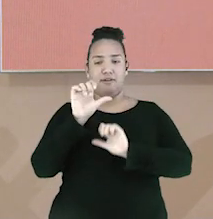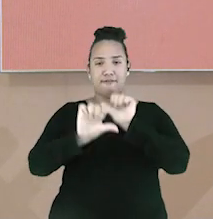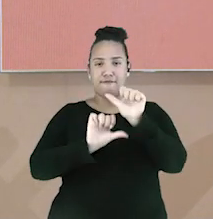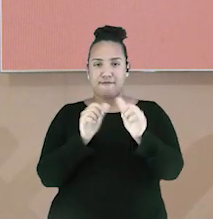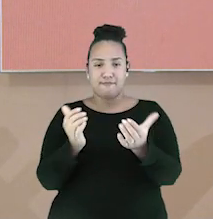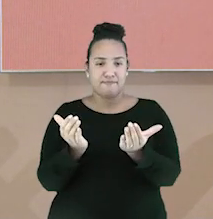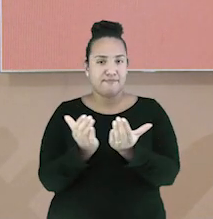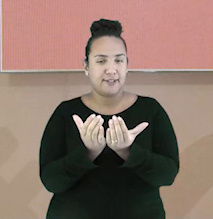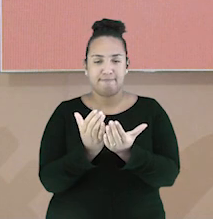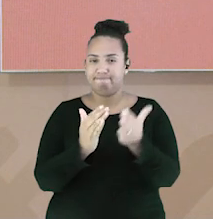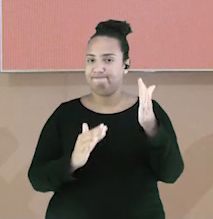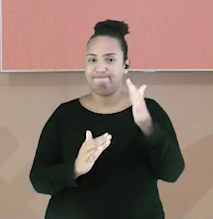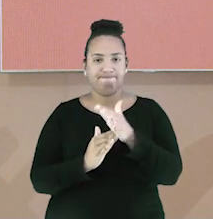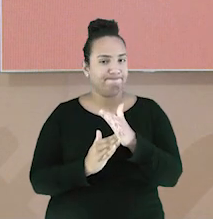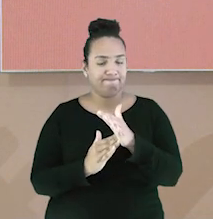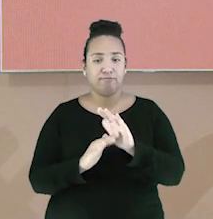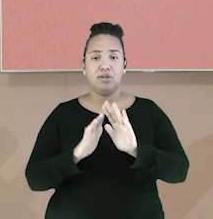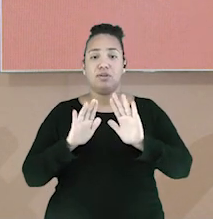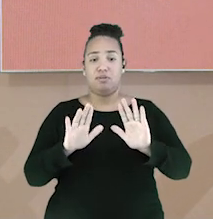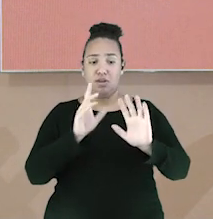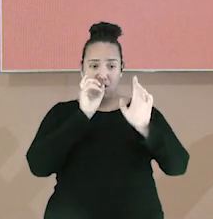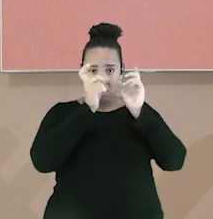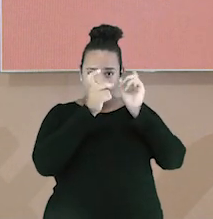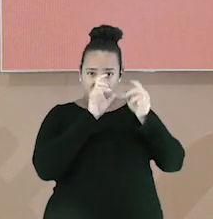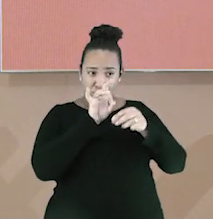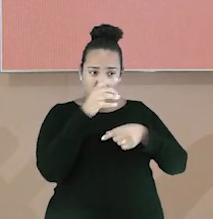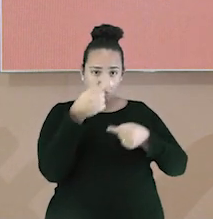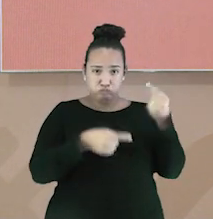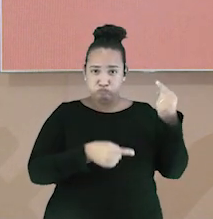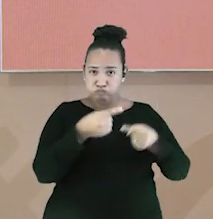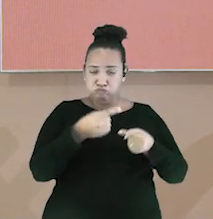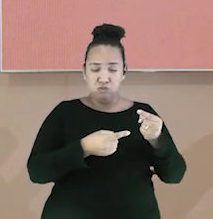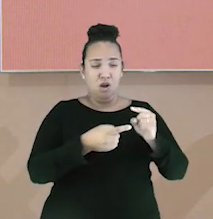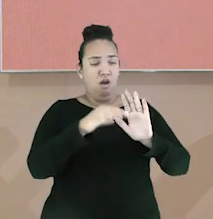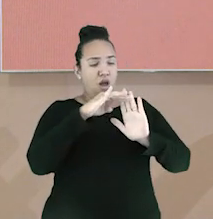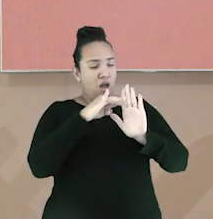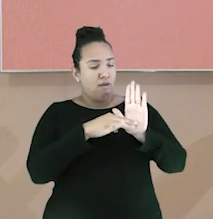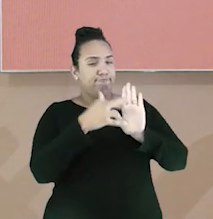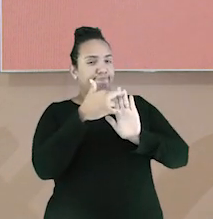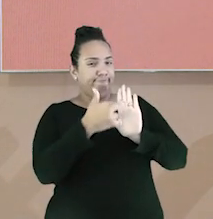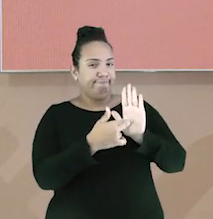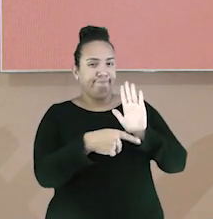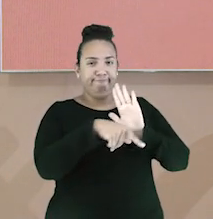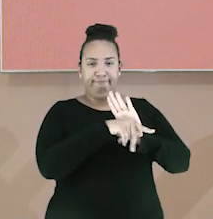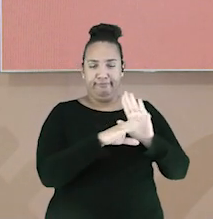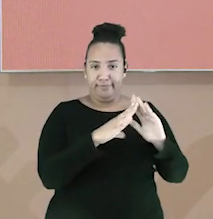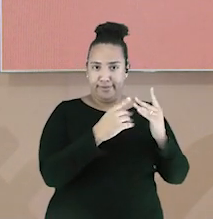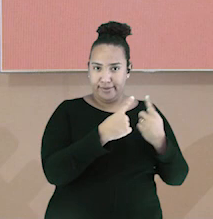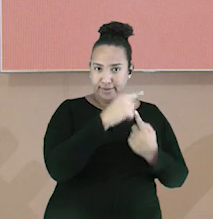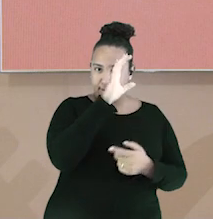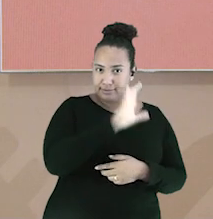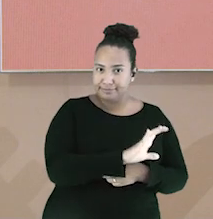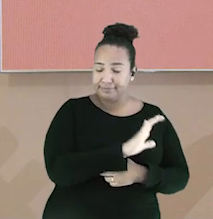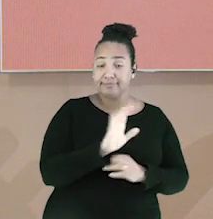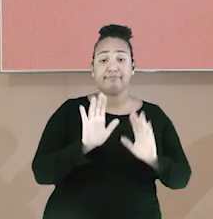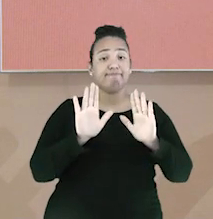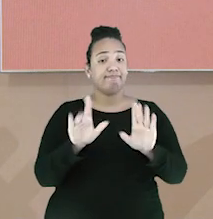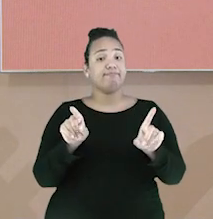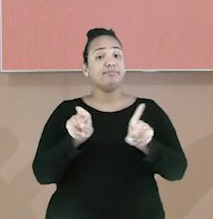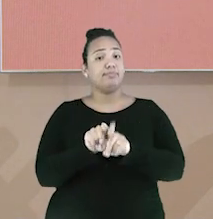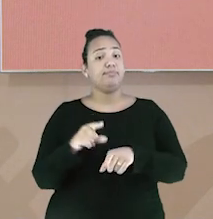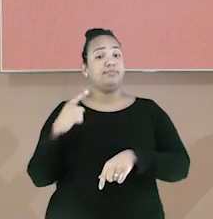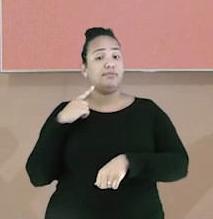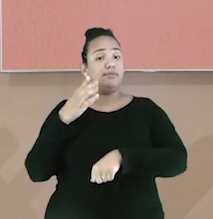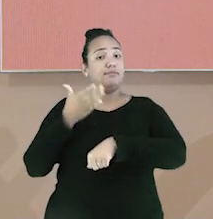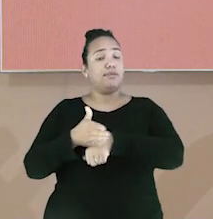proibida. Entretanto, o Concílio de Trento não ficou apenas no debate litúrgico e doutrinário do catolicismo, mas